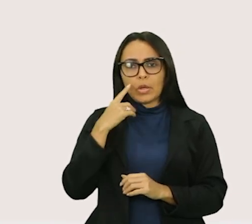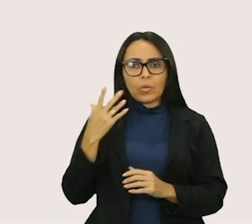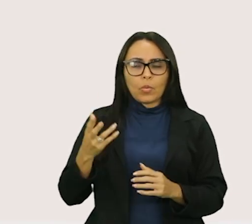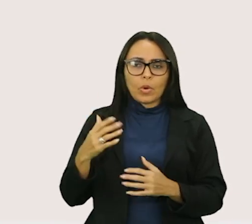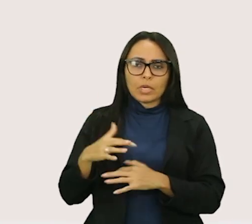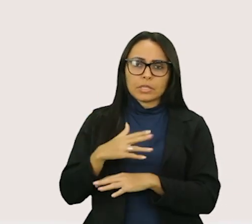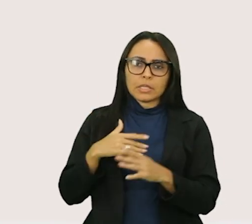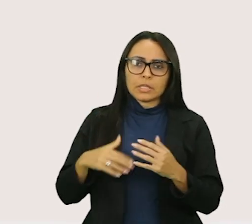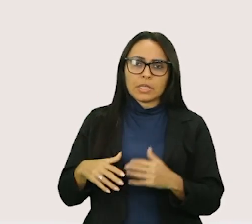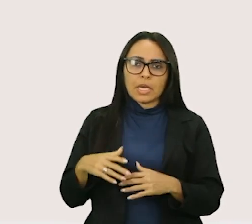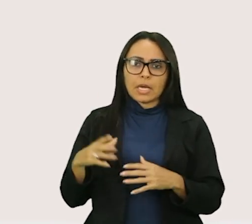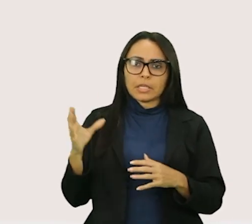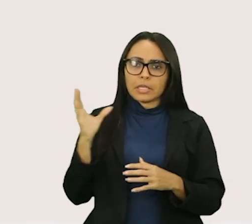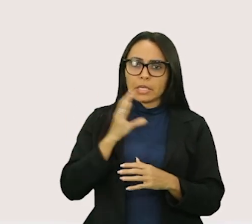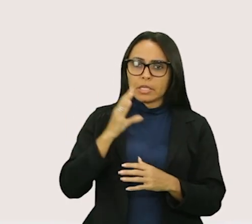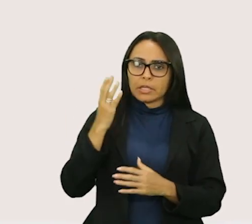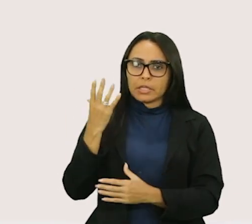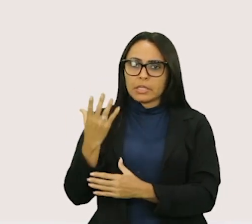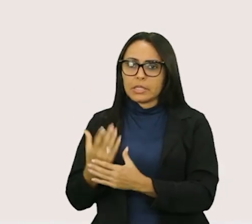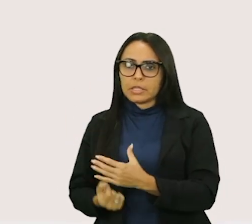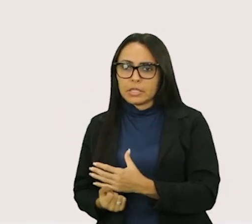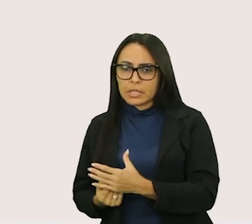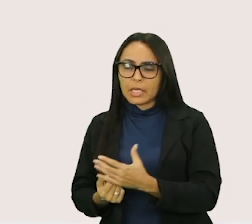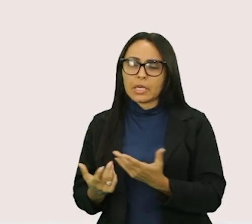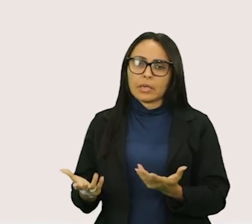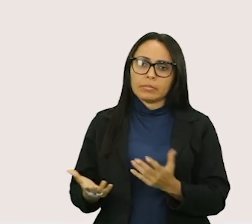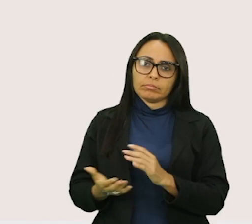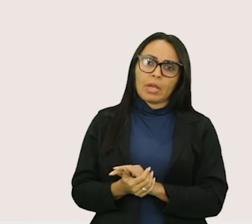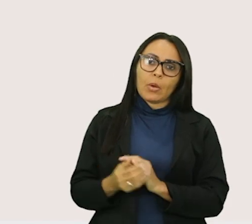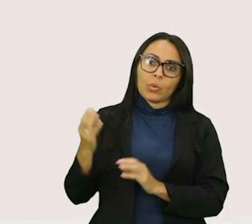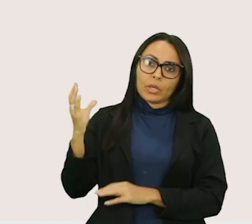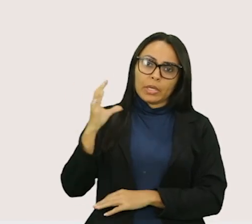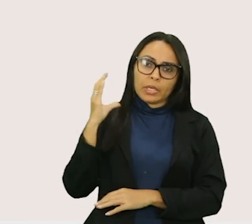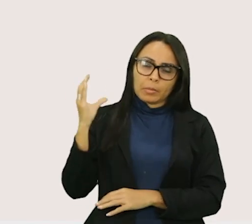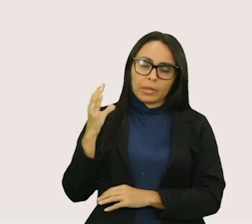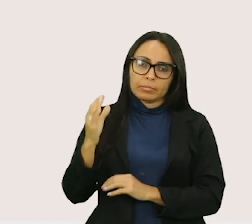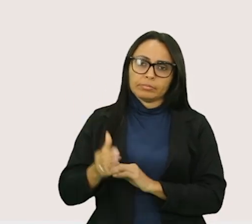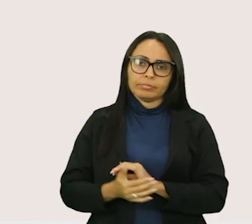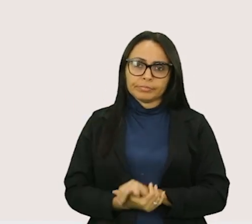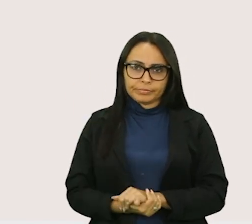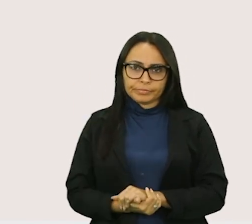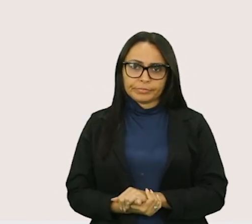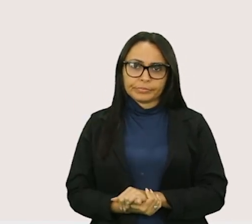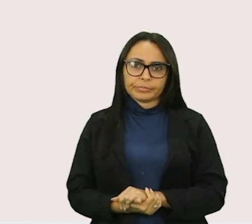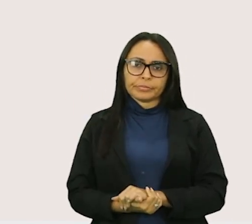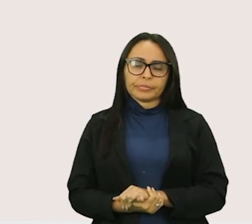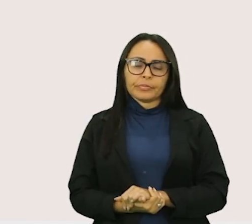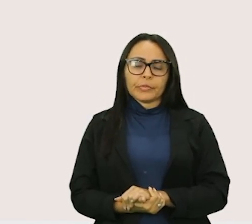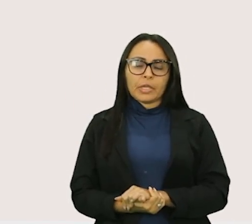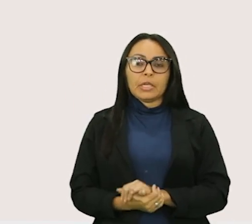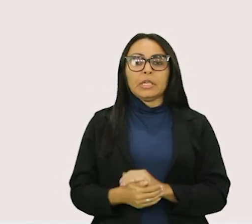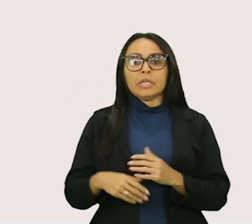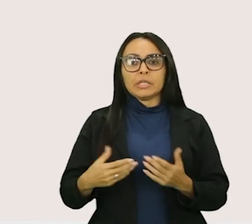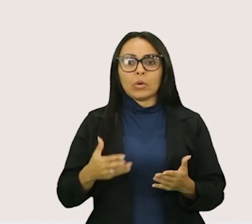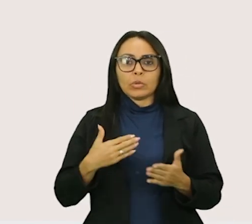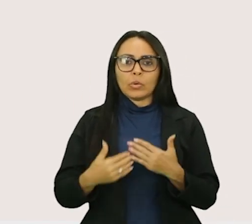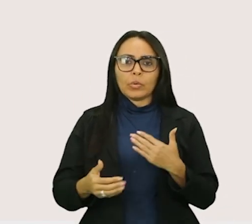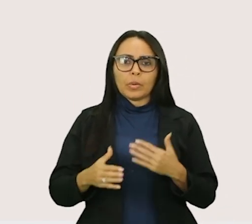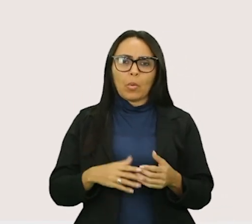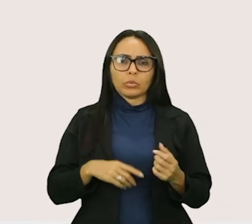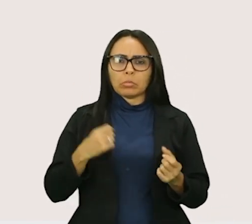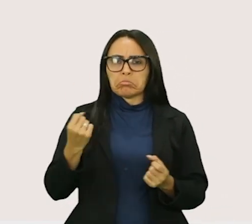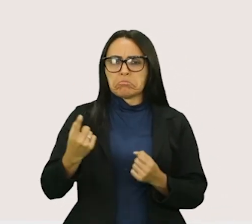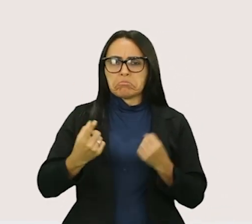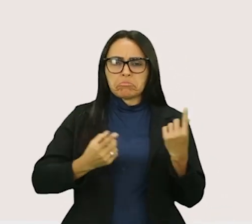Já diferenciei aí uma característica do clima do local. Então, nesse caso, não importa se um dia ou outro